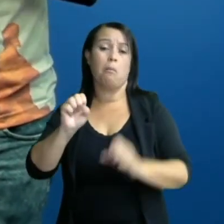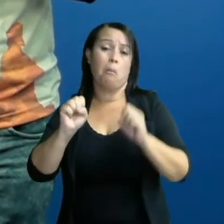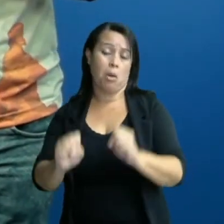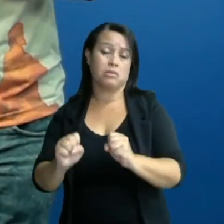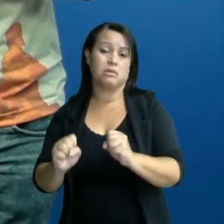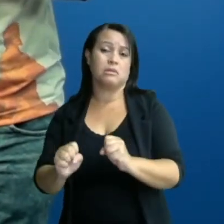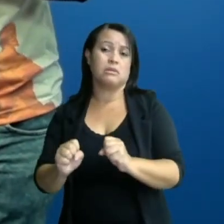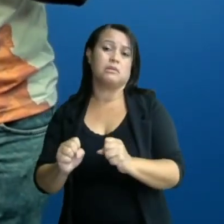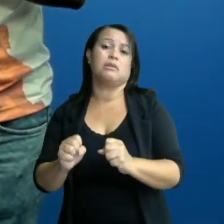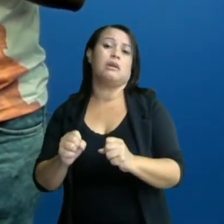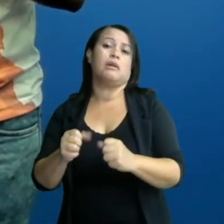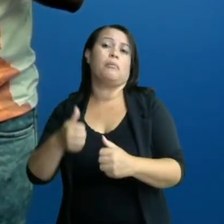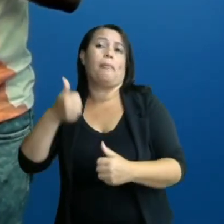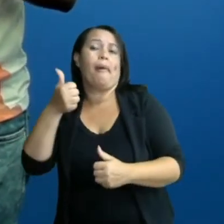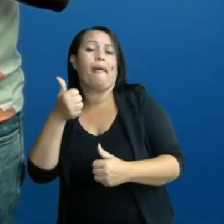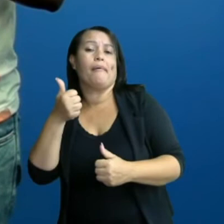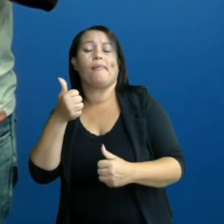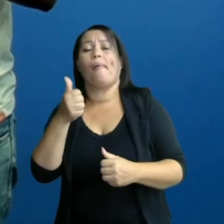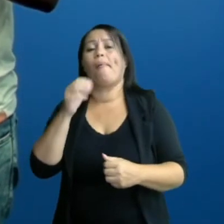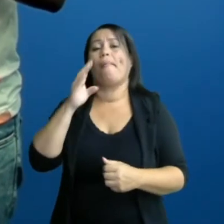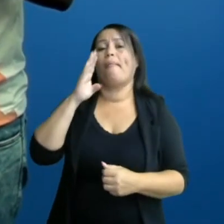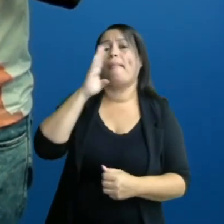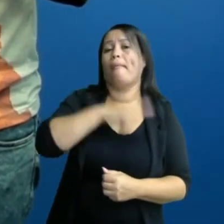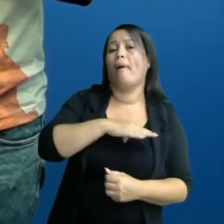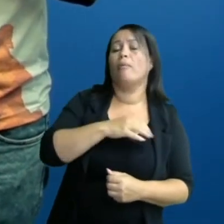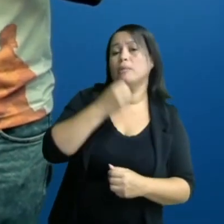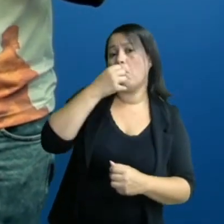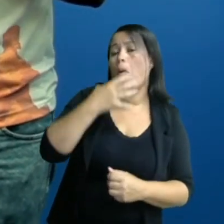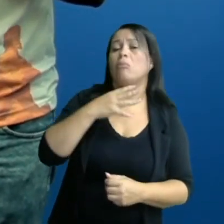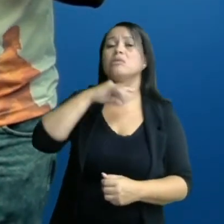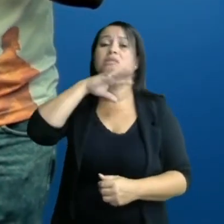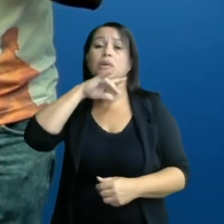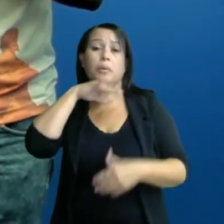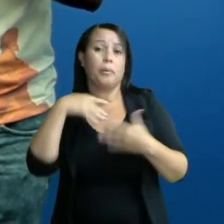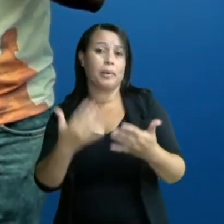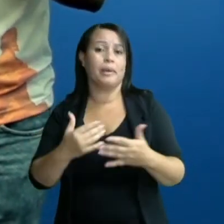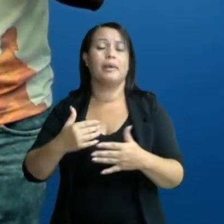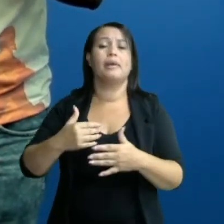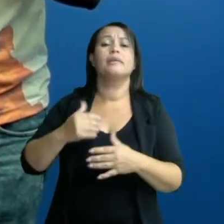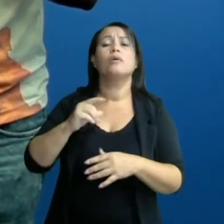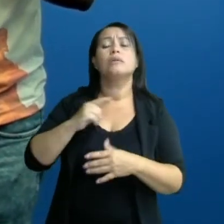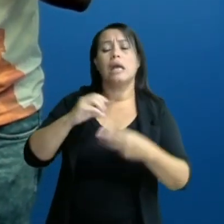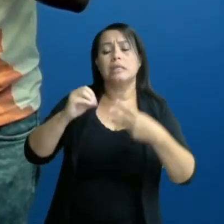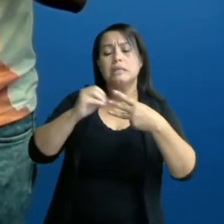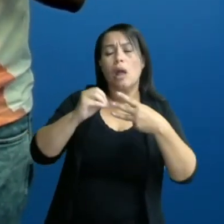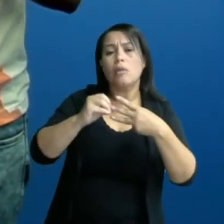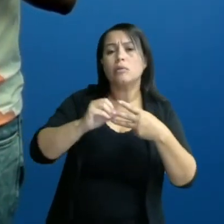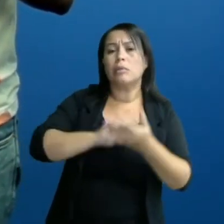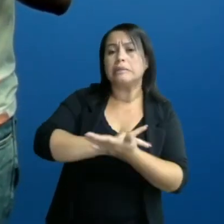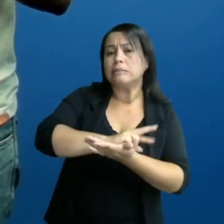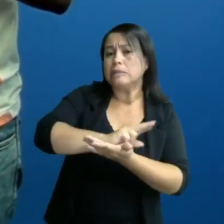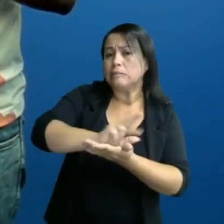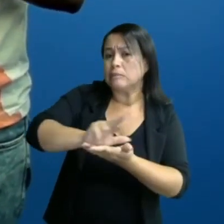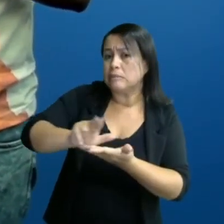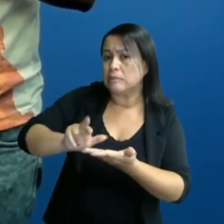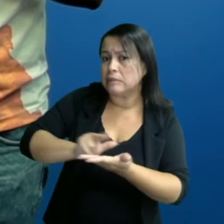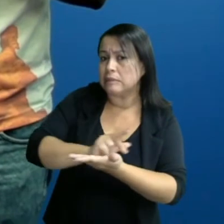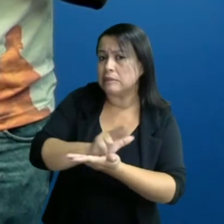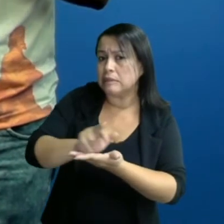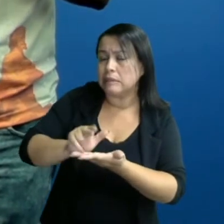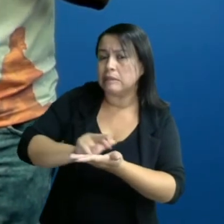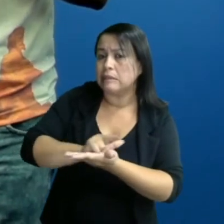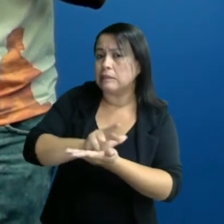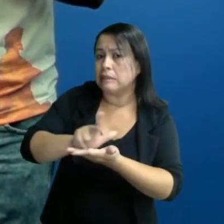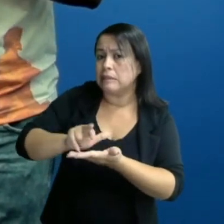ou malignos, né? Então são células que podem se multiplicar, mas que não vão sair dali. Por exemplo,